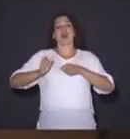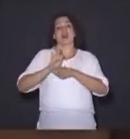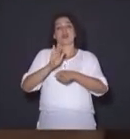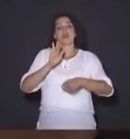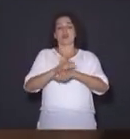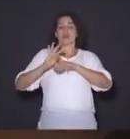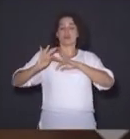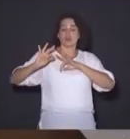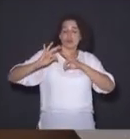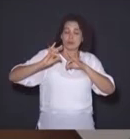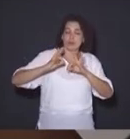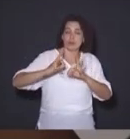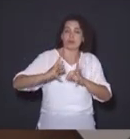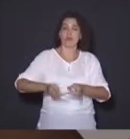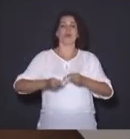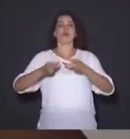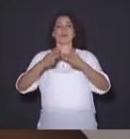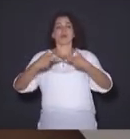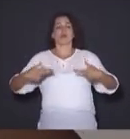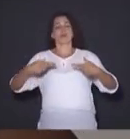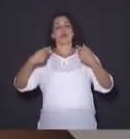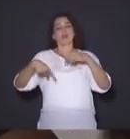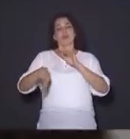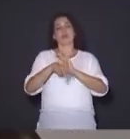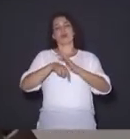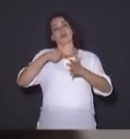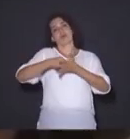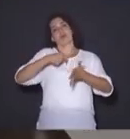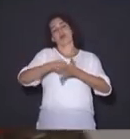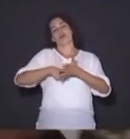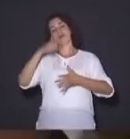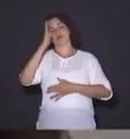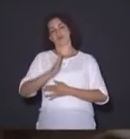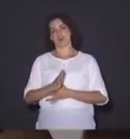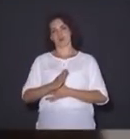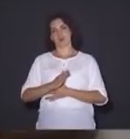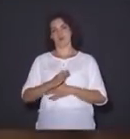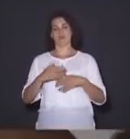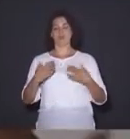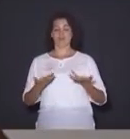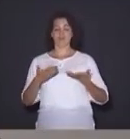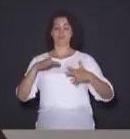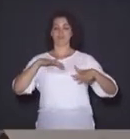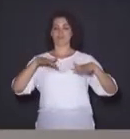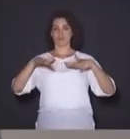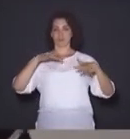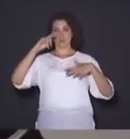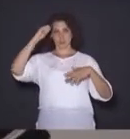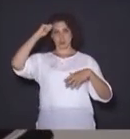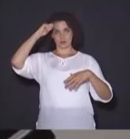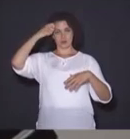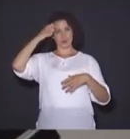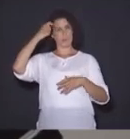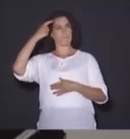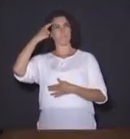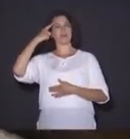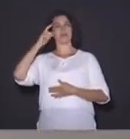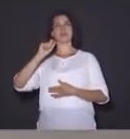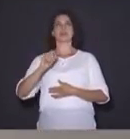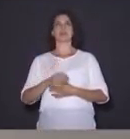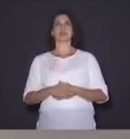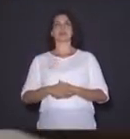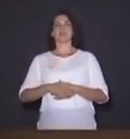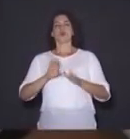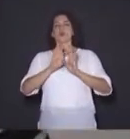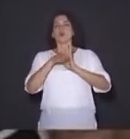lutas por uma situação social no brasil então o movimento negro vejo nas suas mais diversas formas pensando naquela é definição